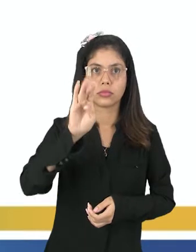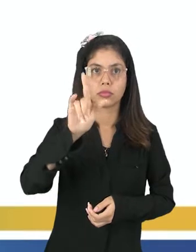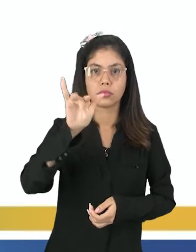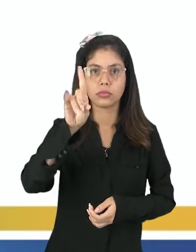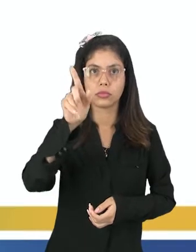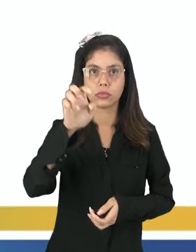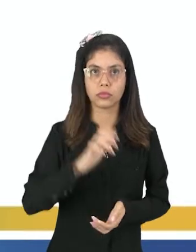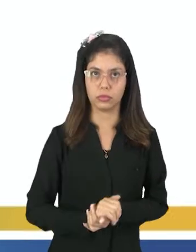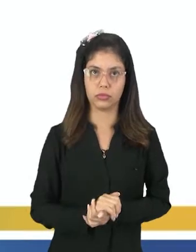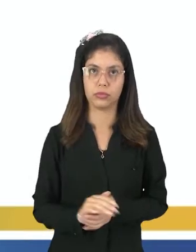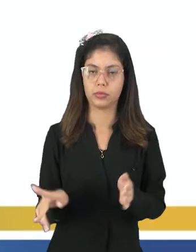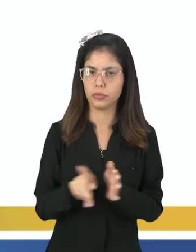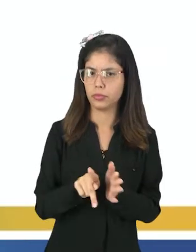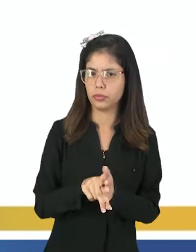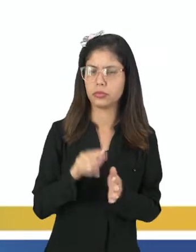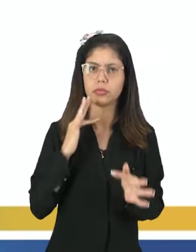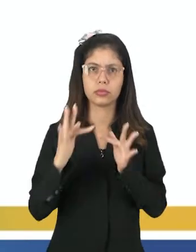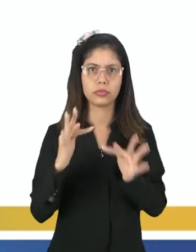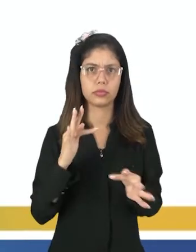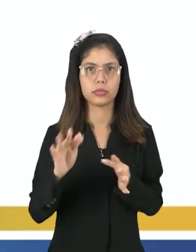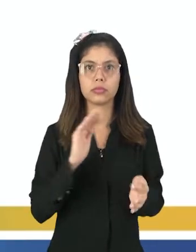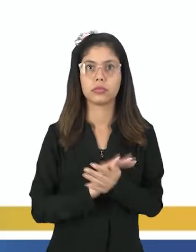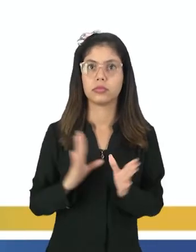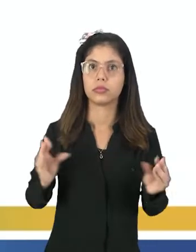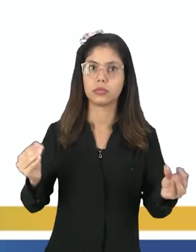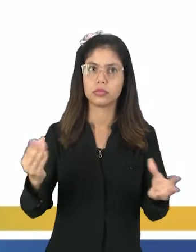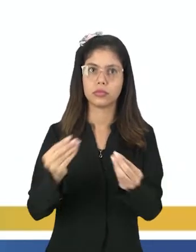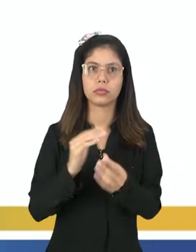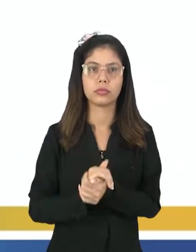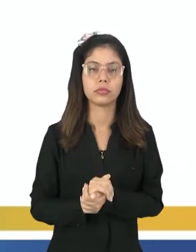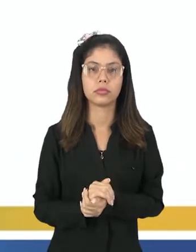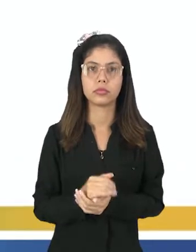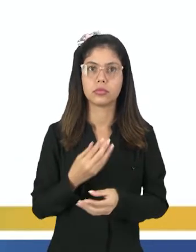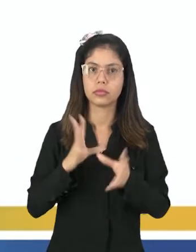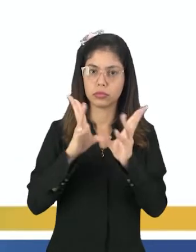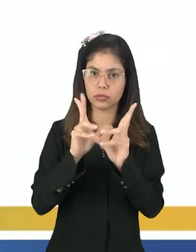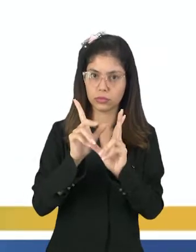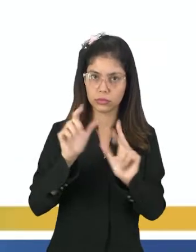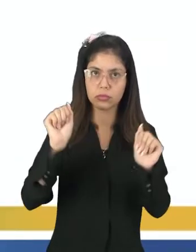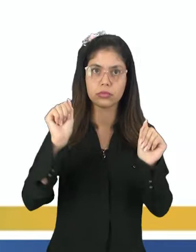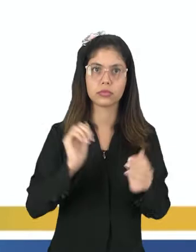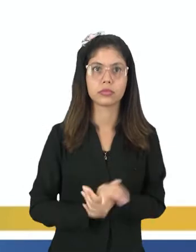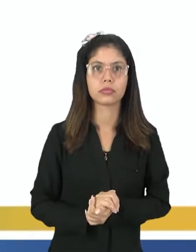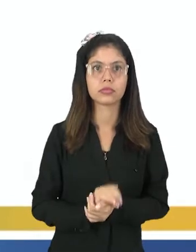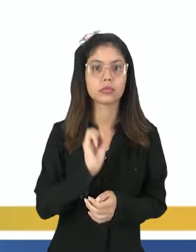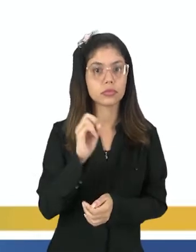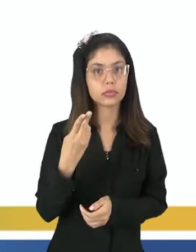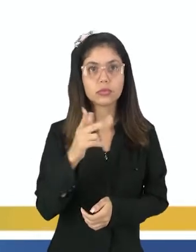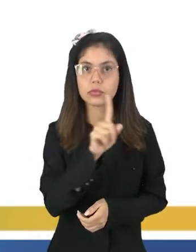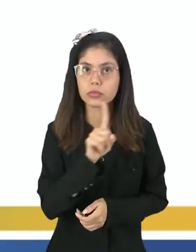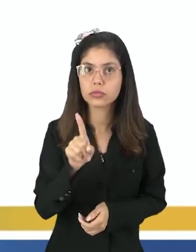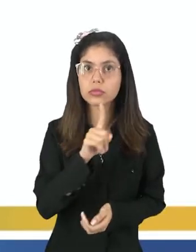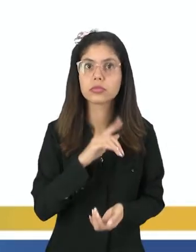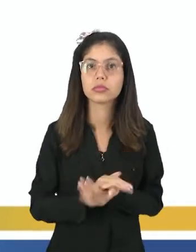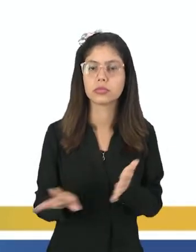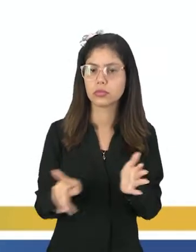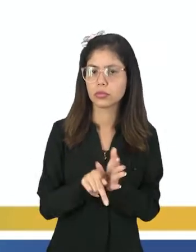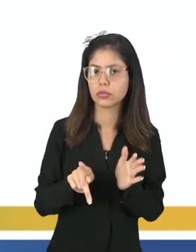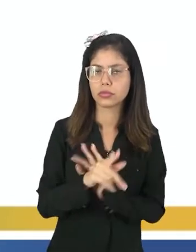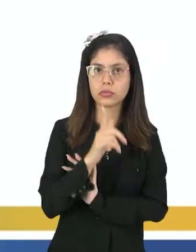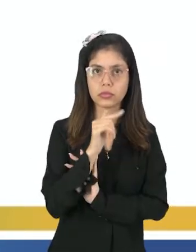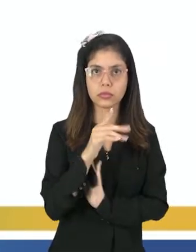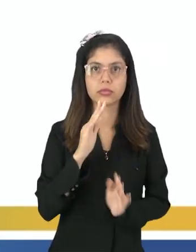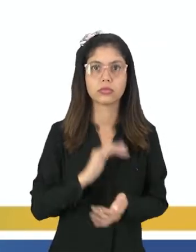de solubilidade, é a propriedade física que as substâncias têm de se dissolver ou não em um determinado